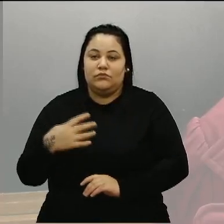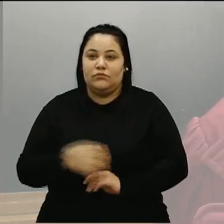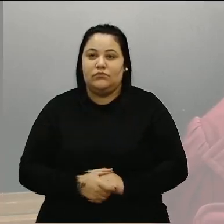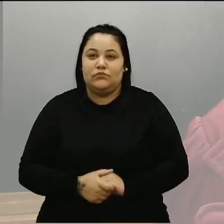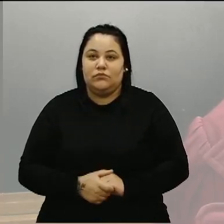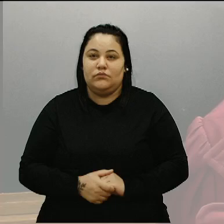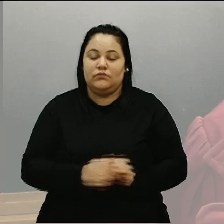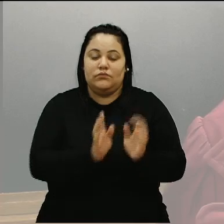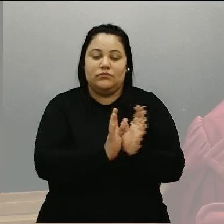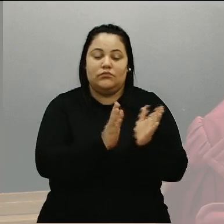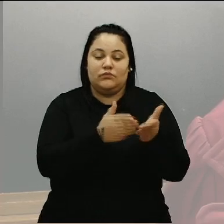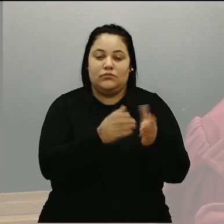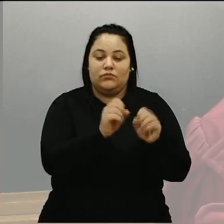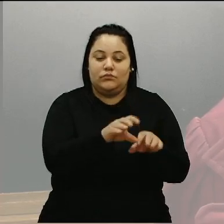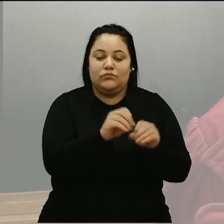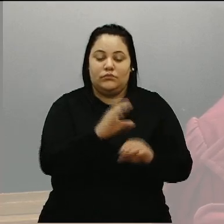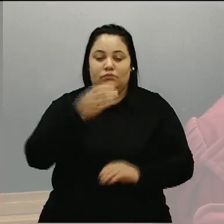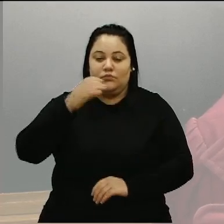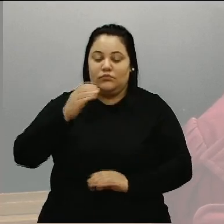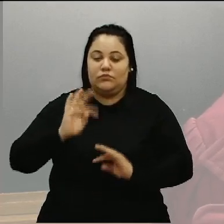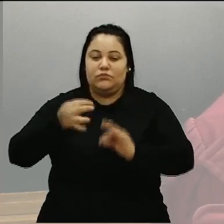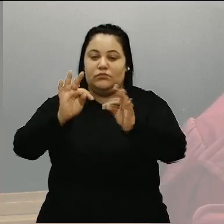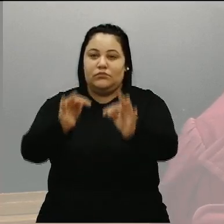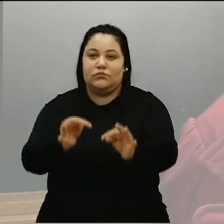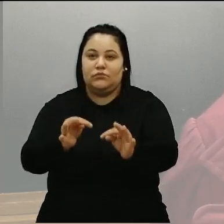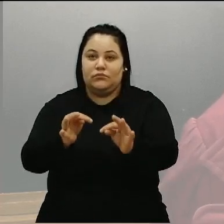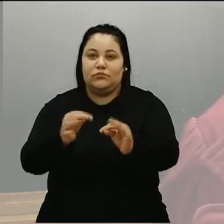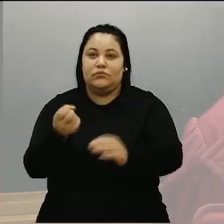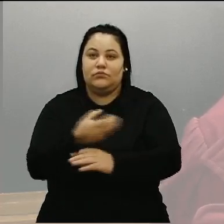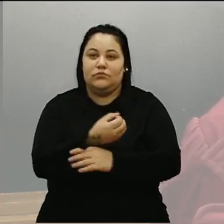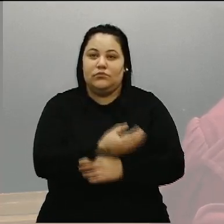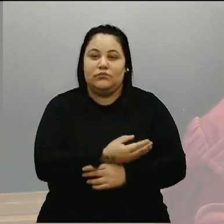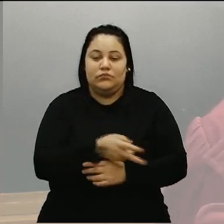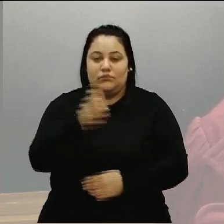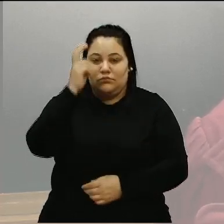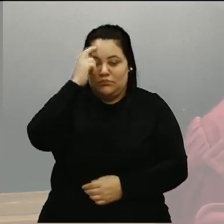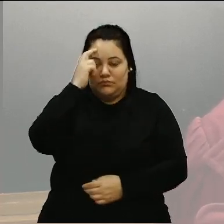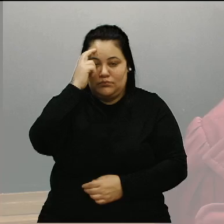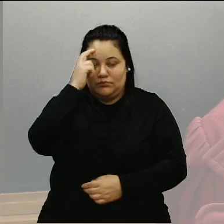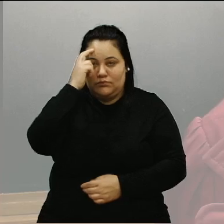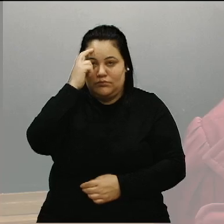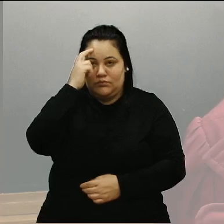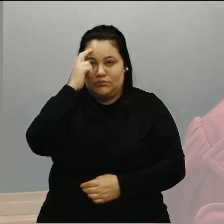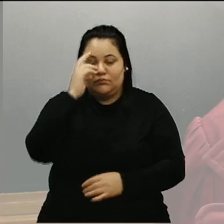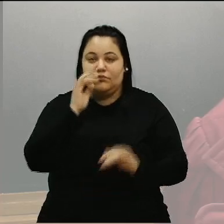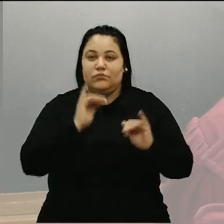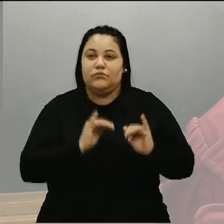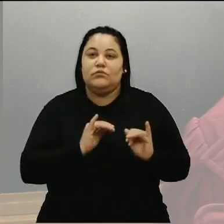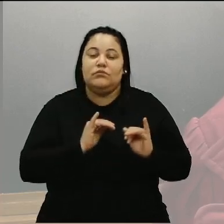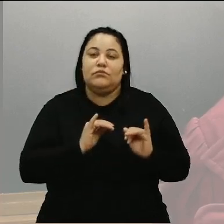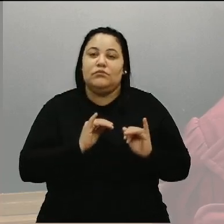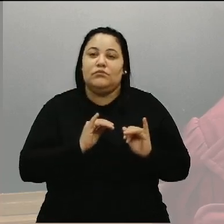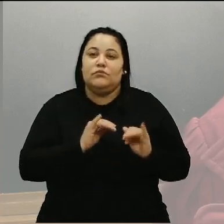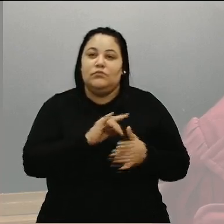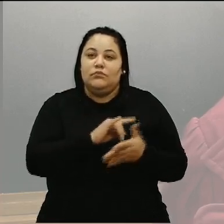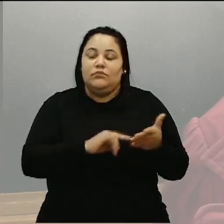Da Comissão de Educação, Ciência, Tecnologia e Inovação, Cultura, Desporto e Lazer, parecer